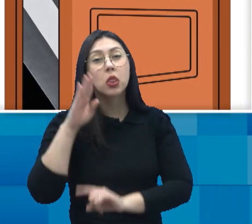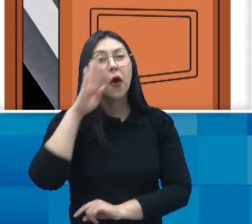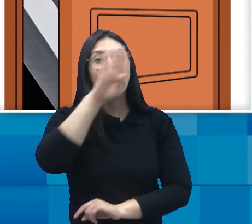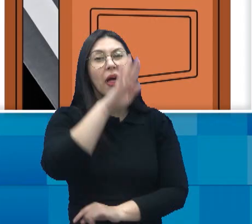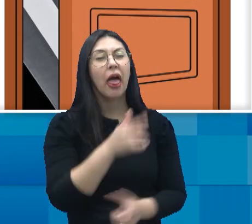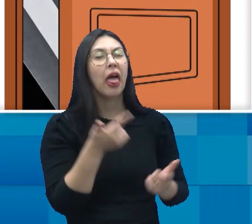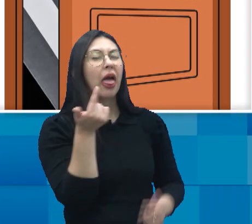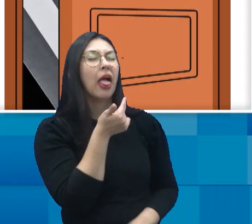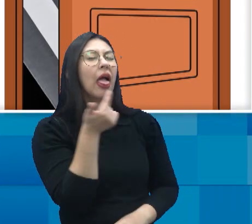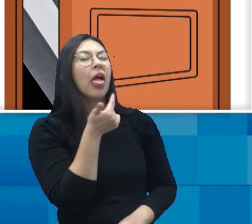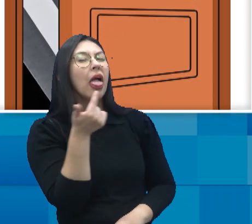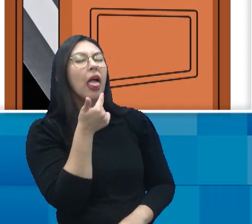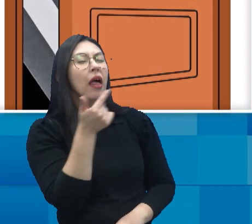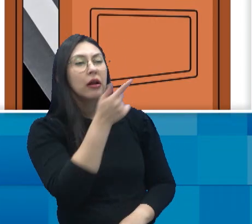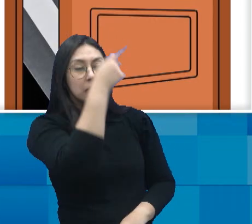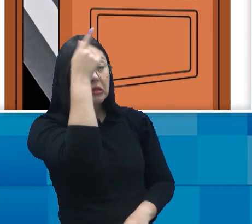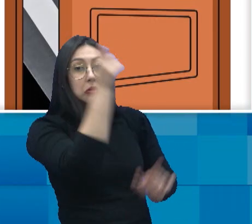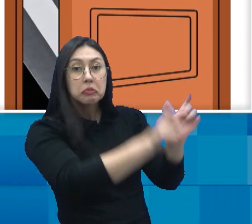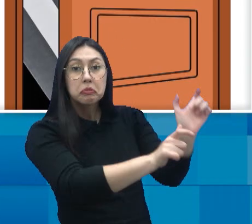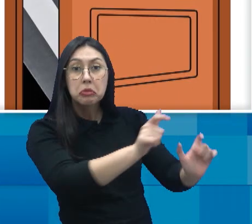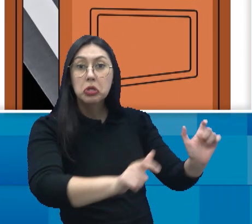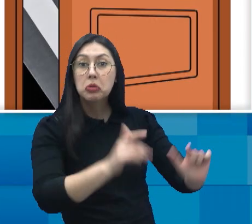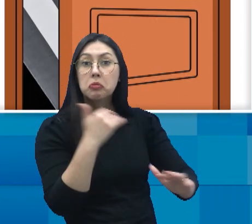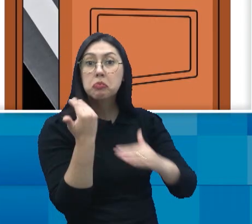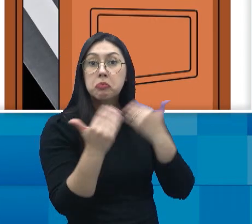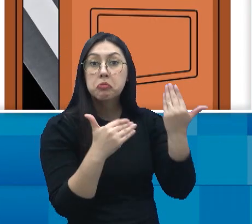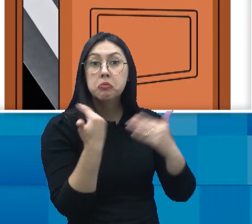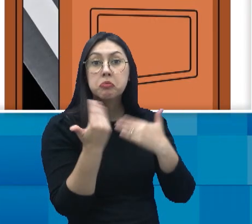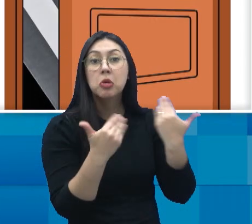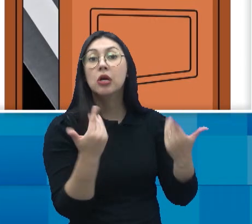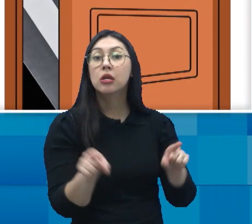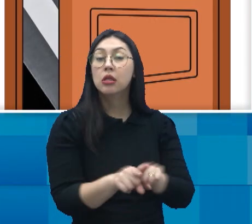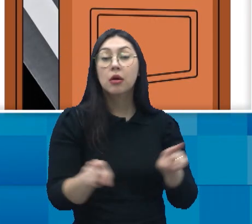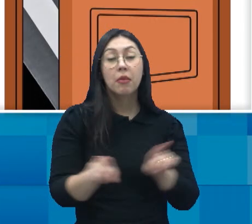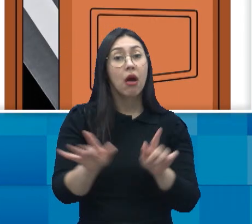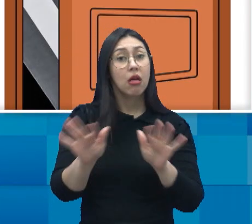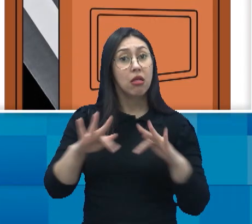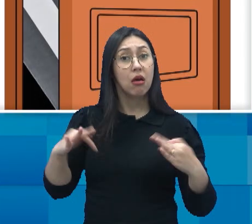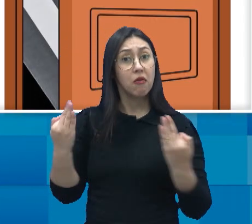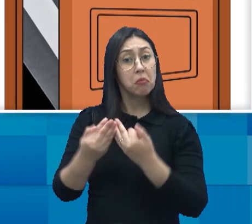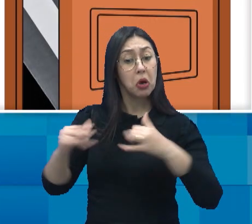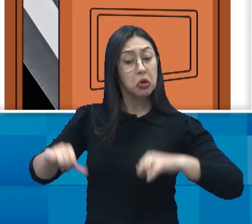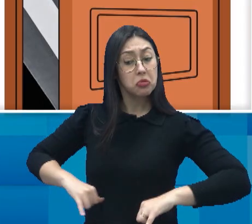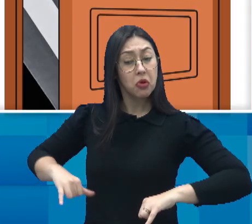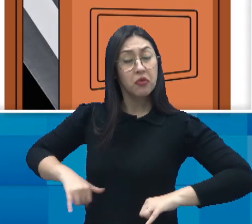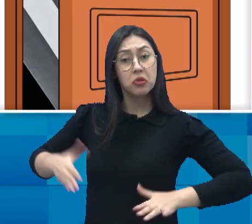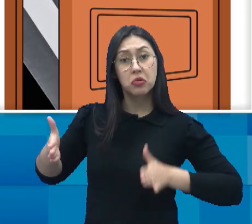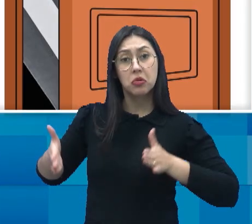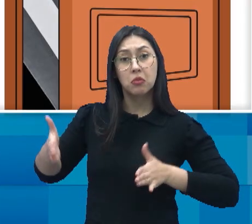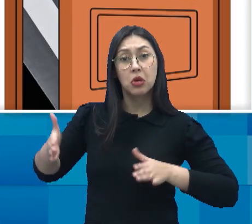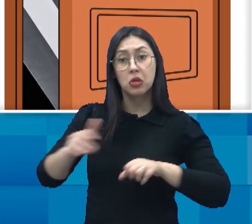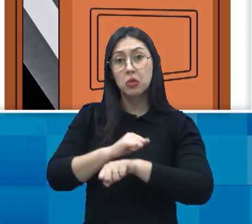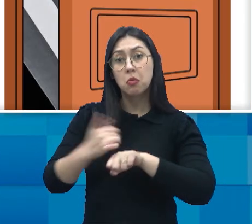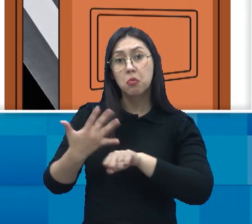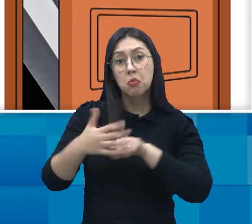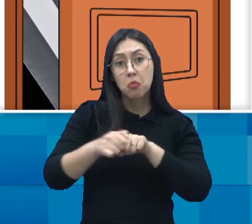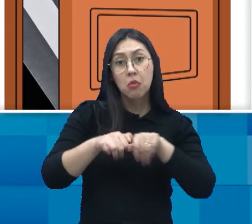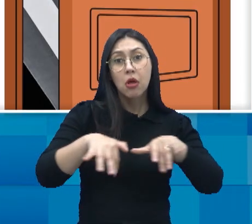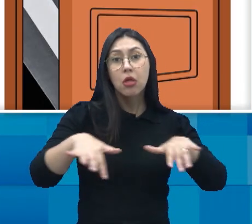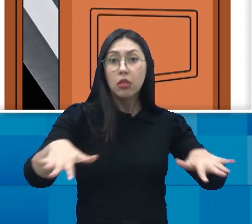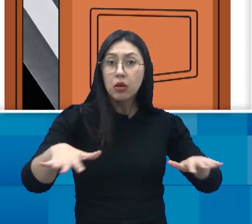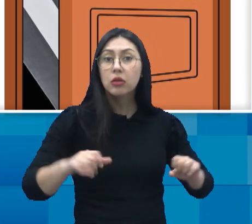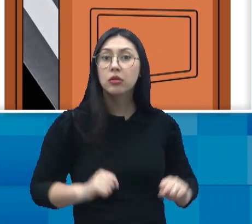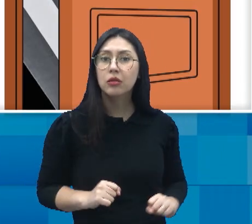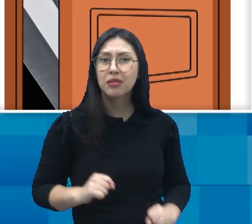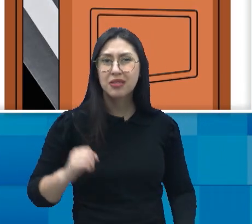Bolsonaro zombou dos mortos e da dor das famílias durante a pandemia. Bolsonarismo